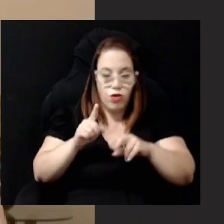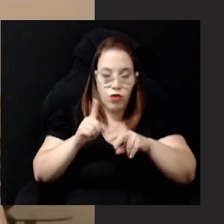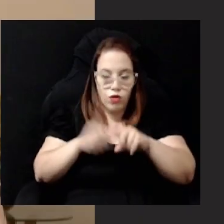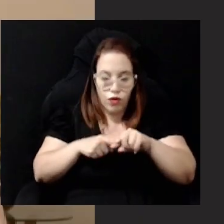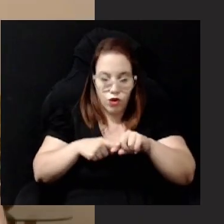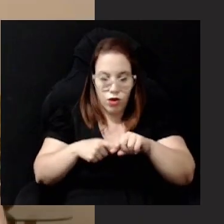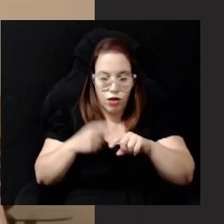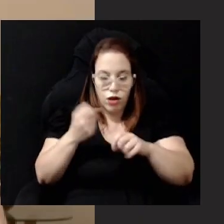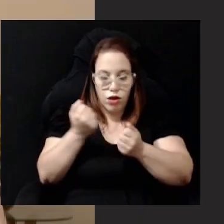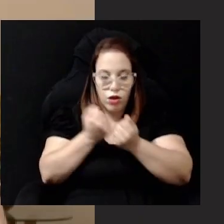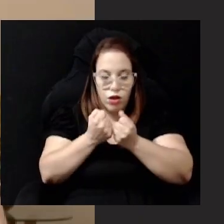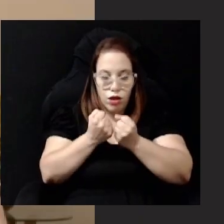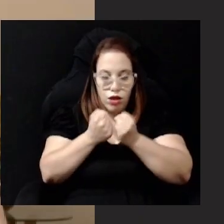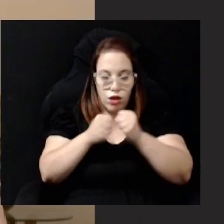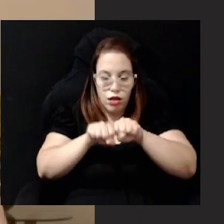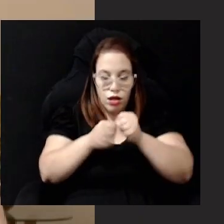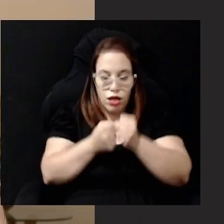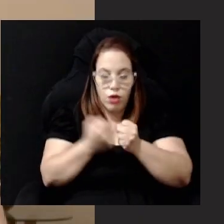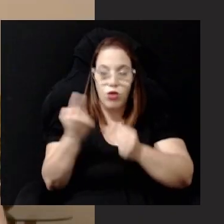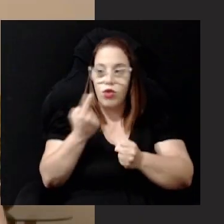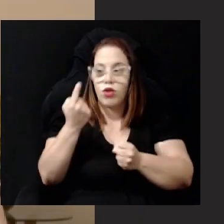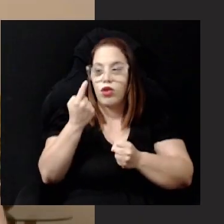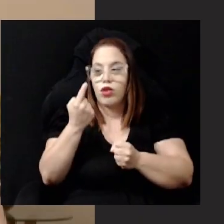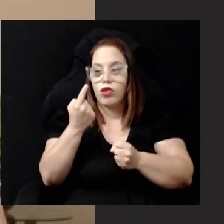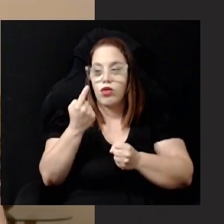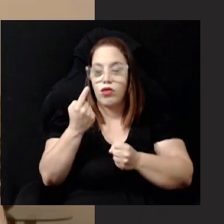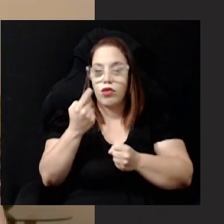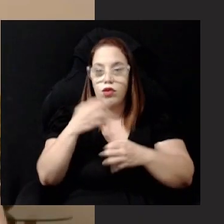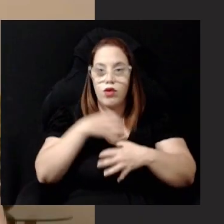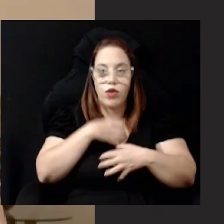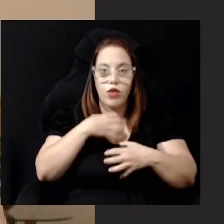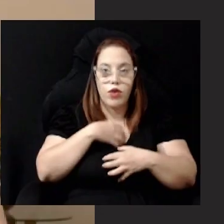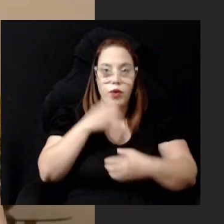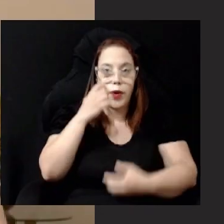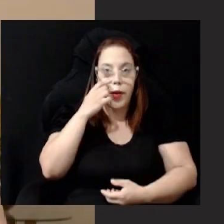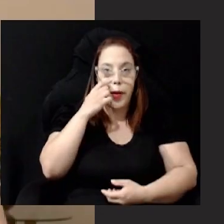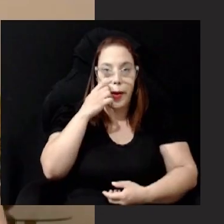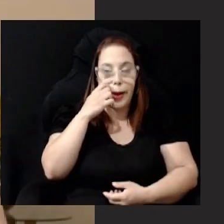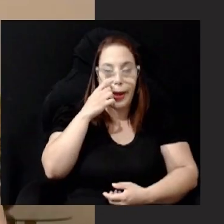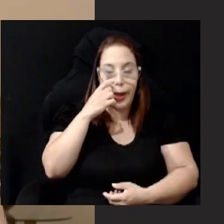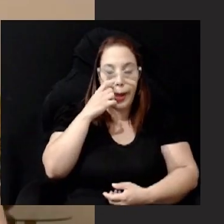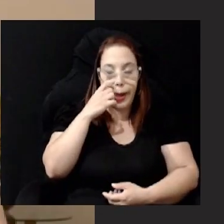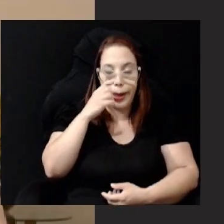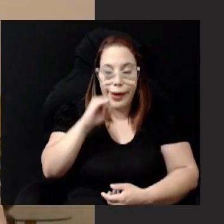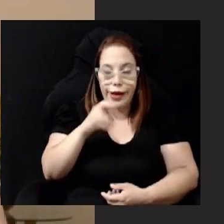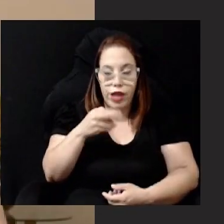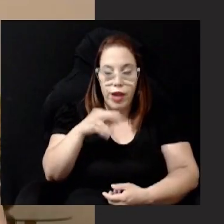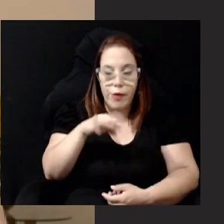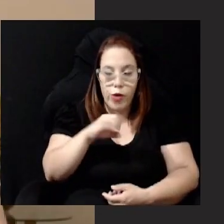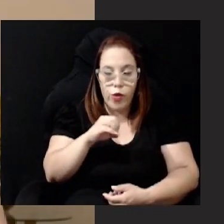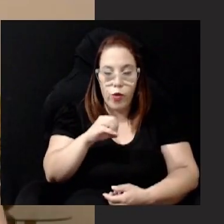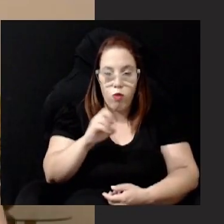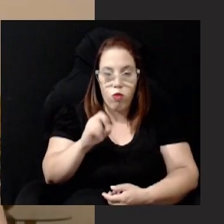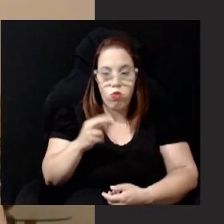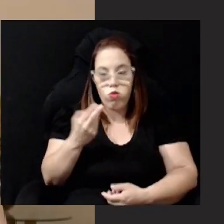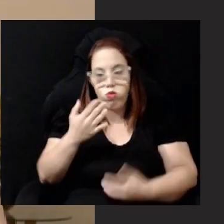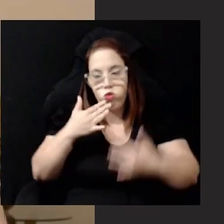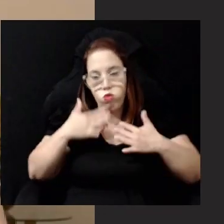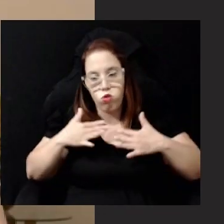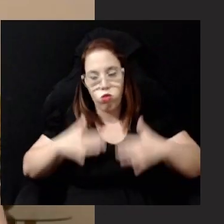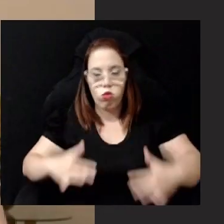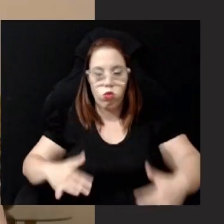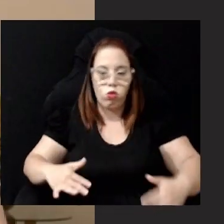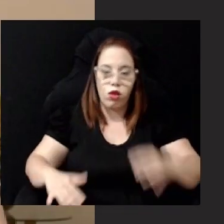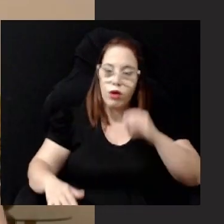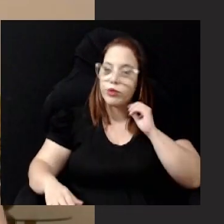ele fratura sozinho. A gente pode ter alguns sintomas que a gente chama de mais sistêmicos, que acometem outras áreas